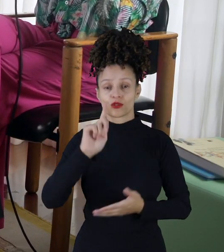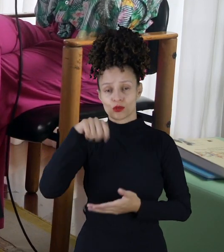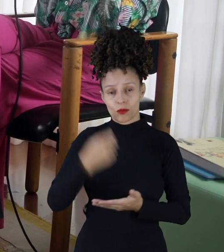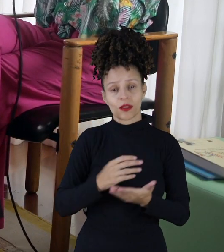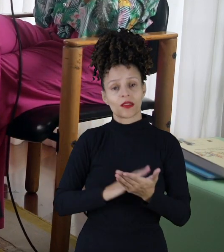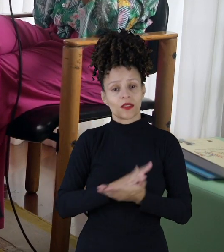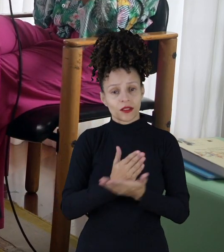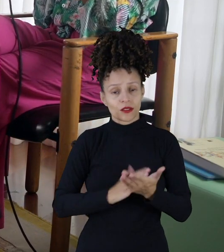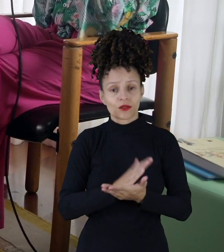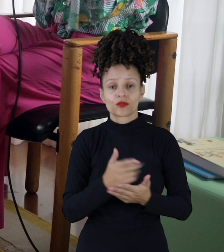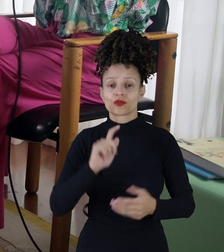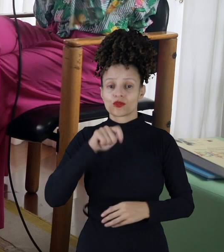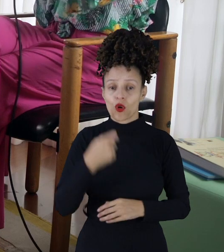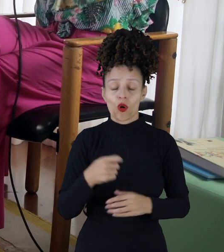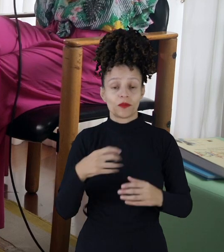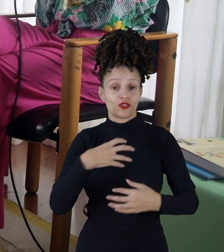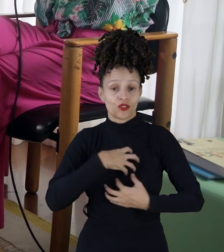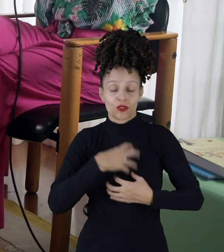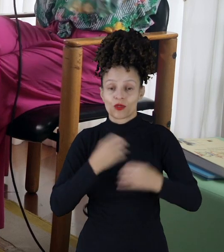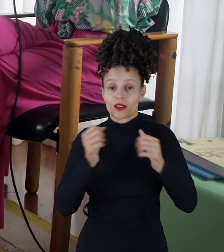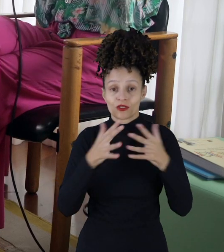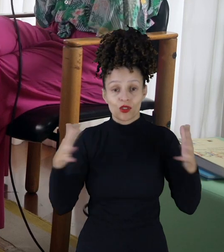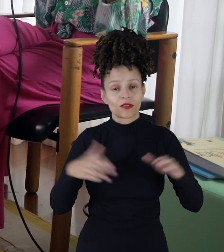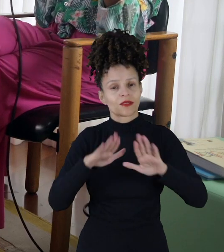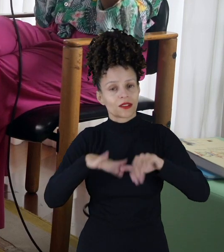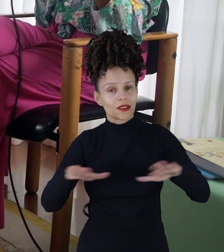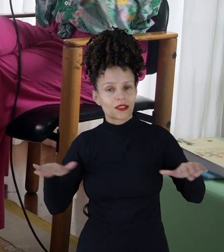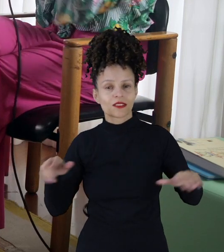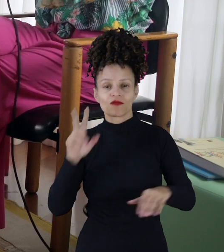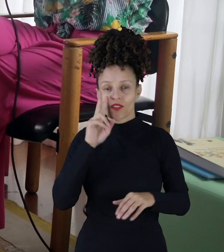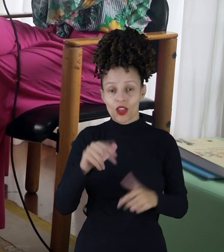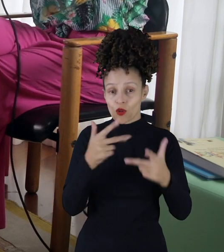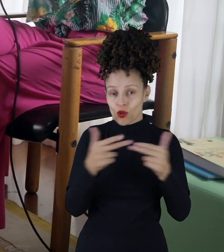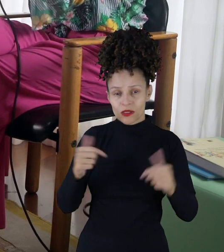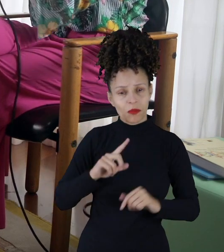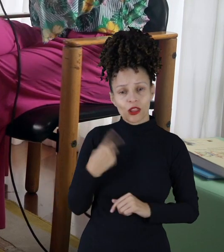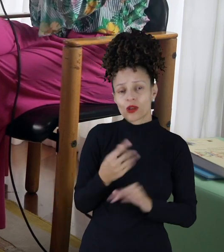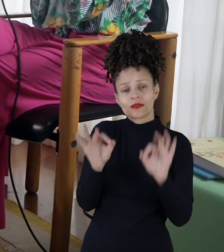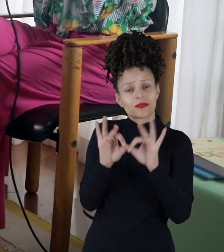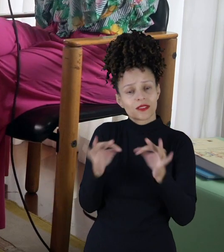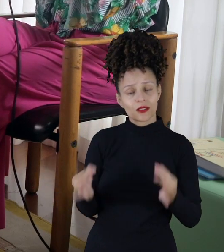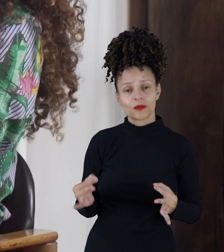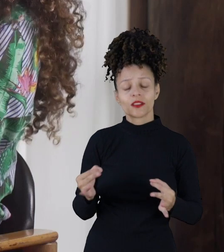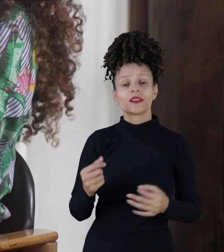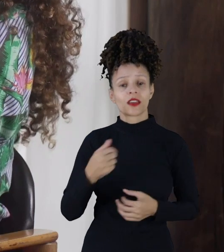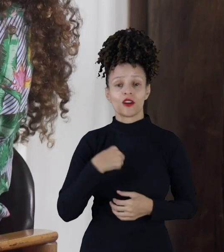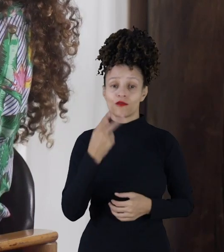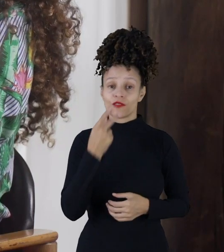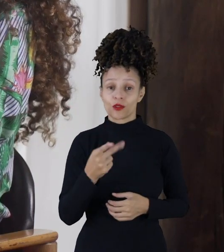sobre essas inquietações, sobre essa forma grandiosa e que as crianças veem coisas que para nós são pequenas,